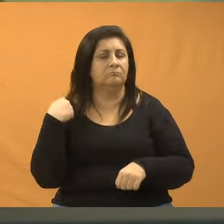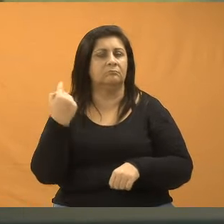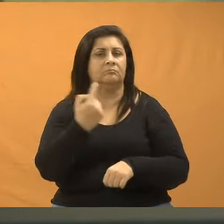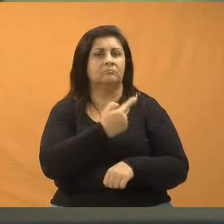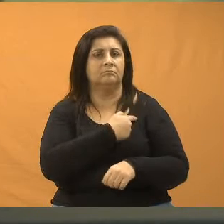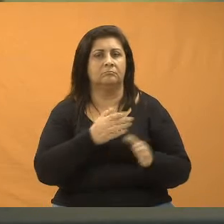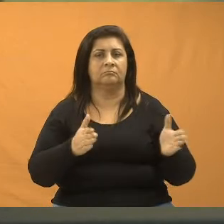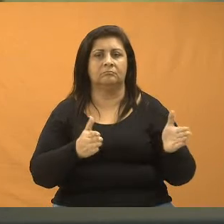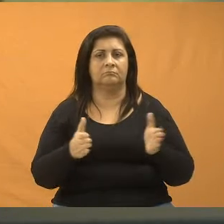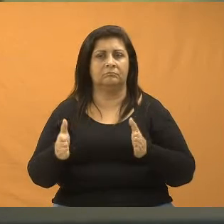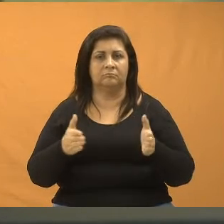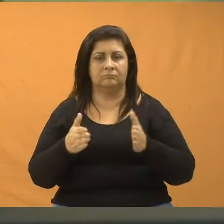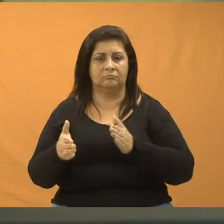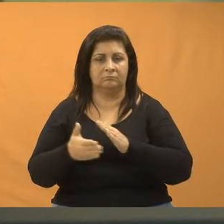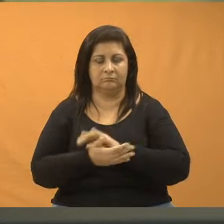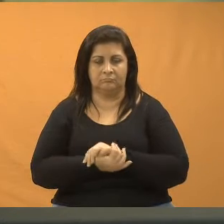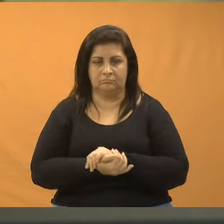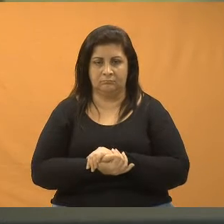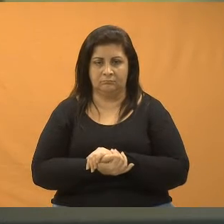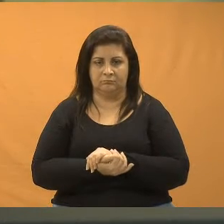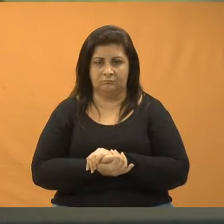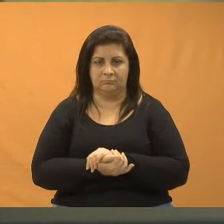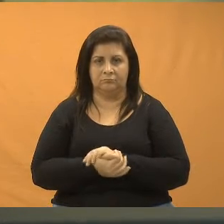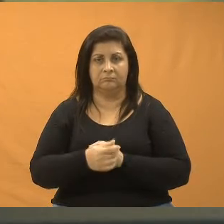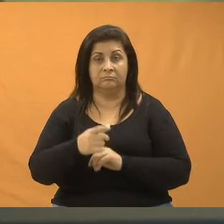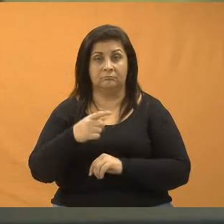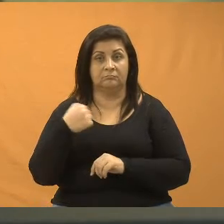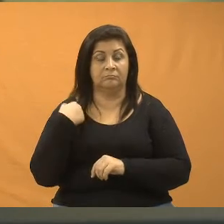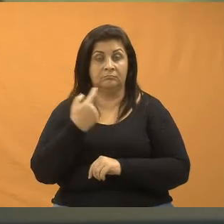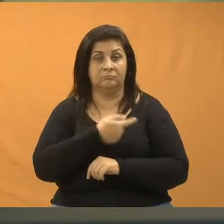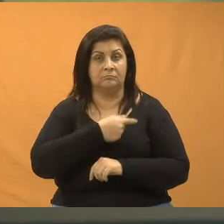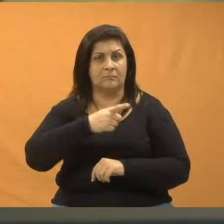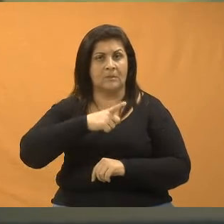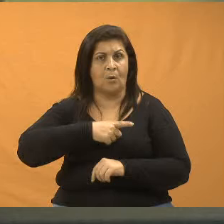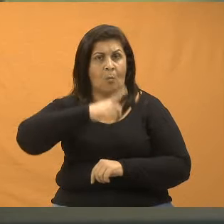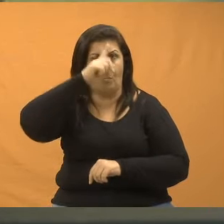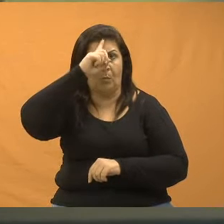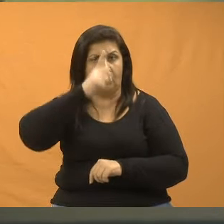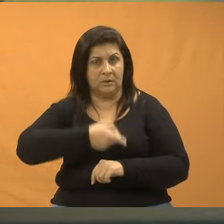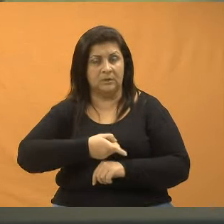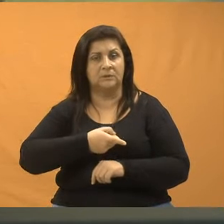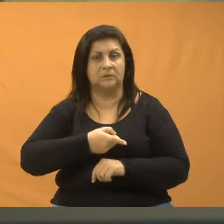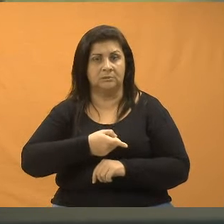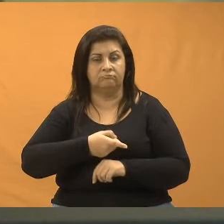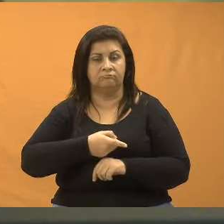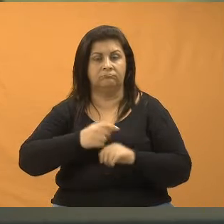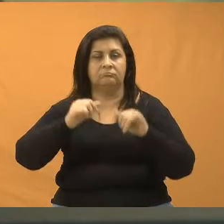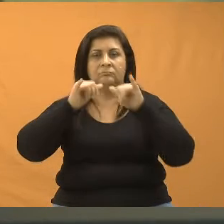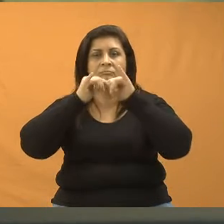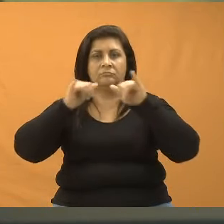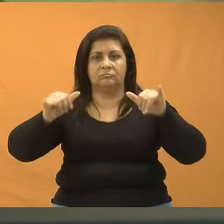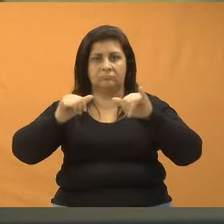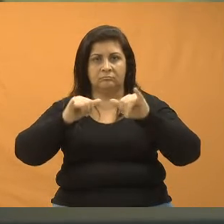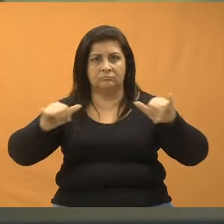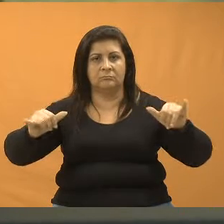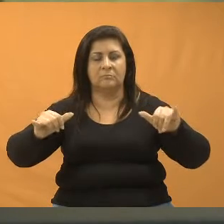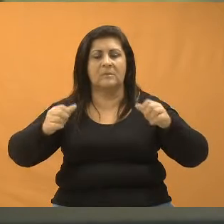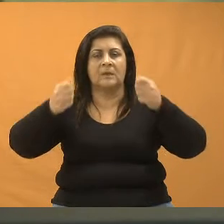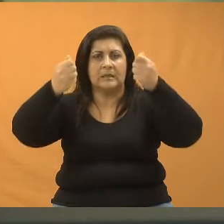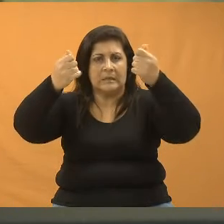mandato e nós temos a obrigação de partilhar isso com a população de